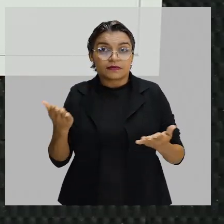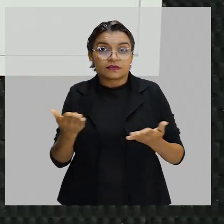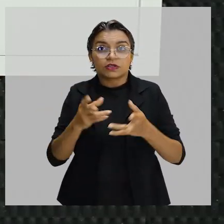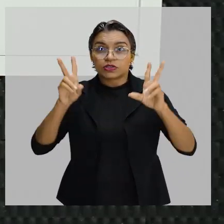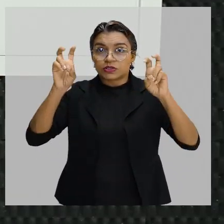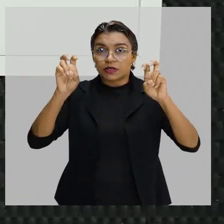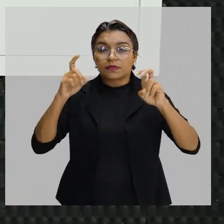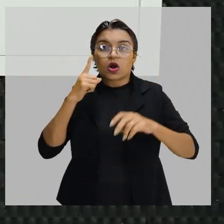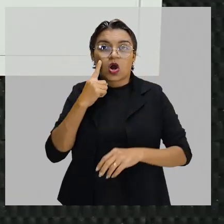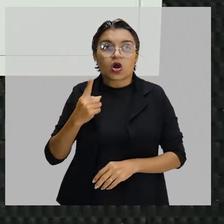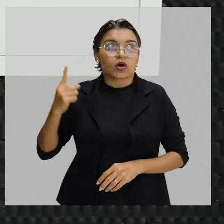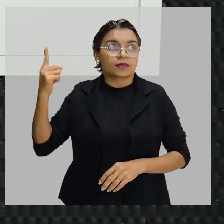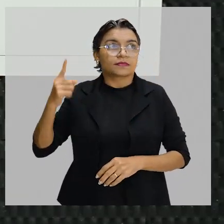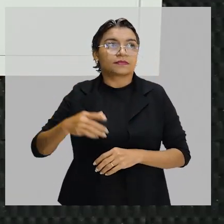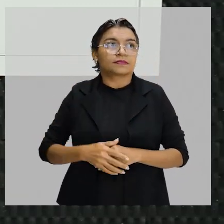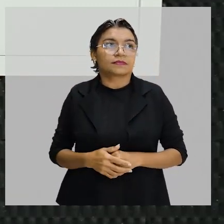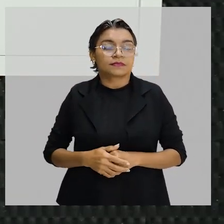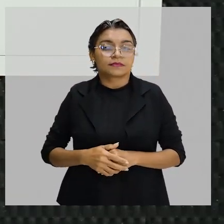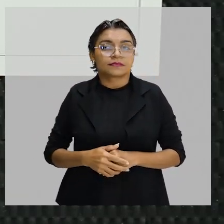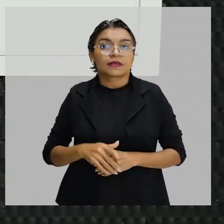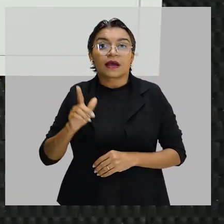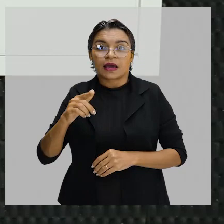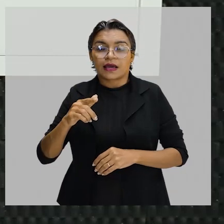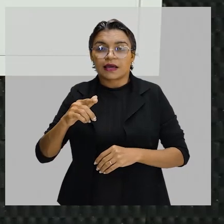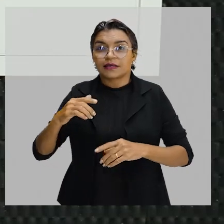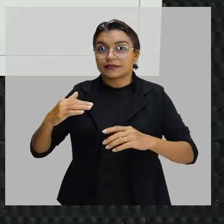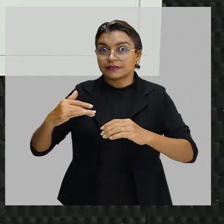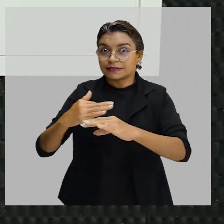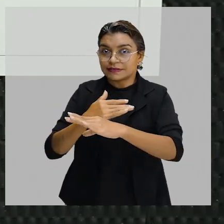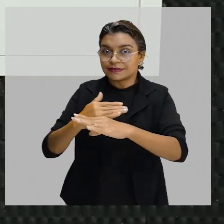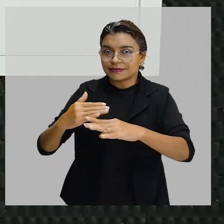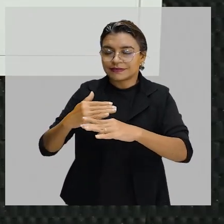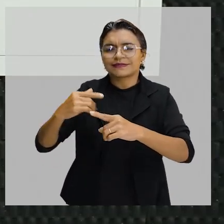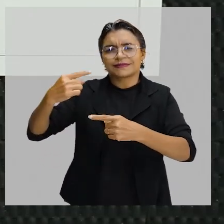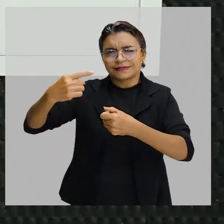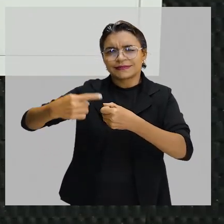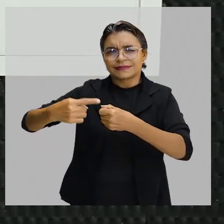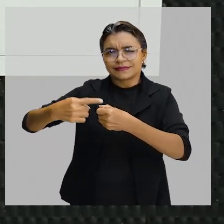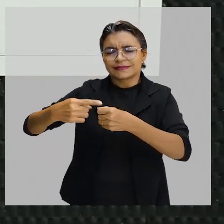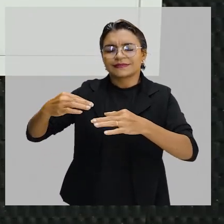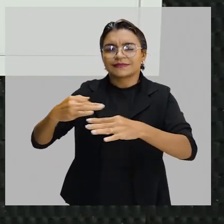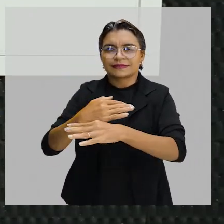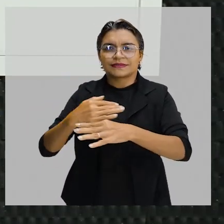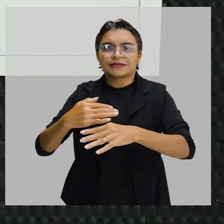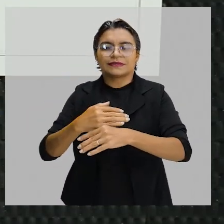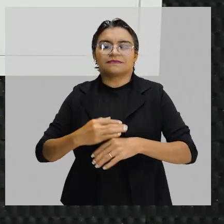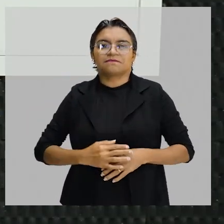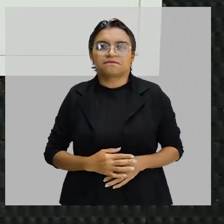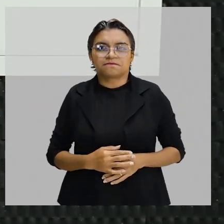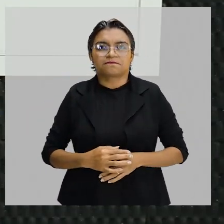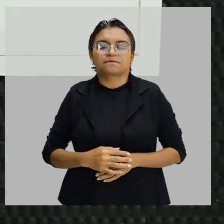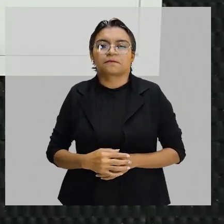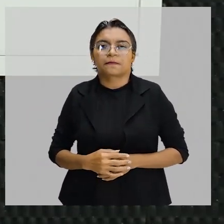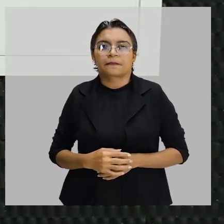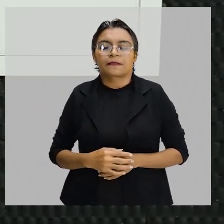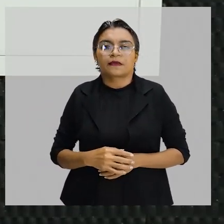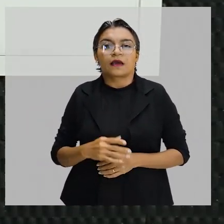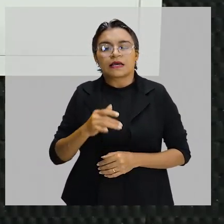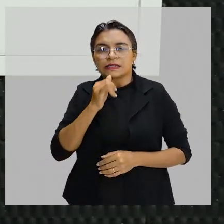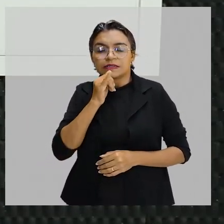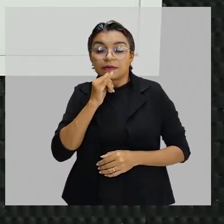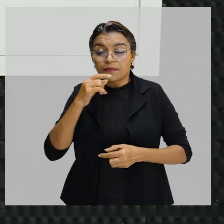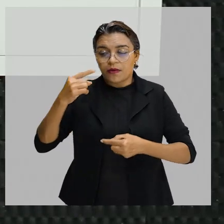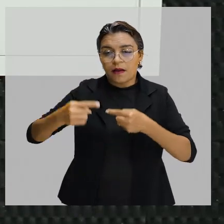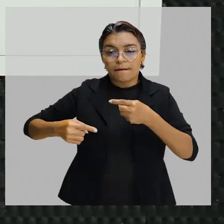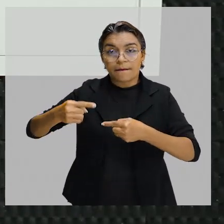fala sobre a politeia, a cidade, a polis, né, que nós herdamos ali com a política,